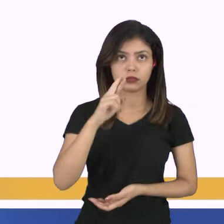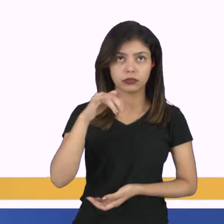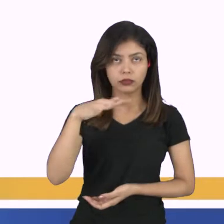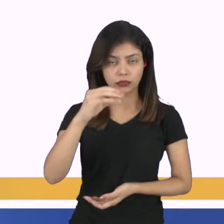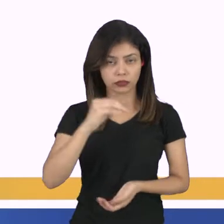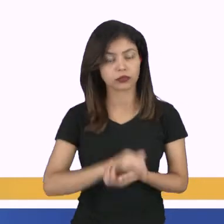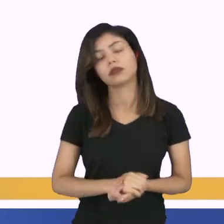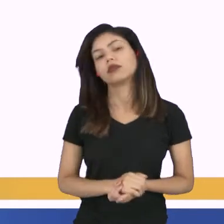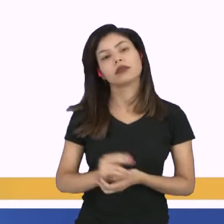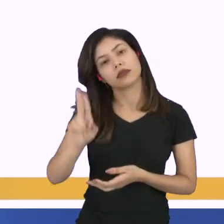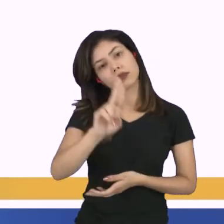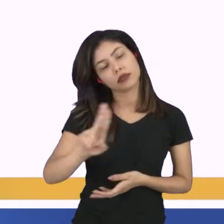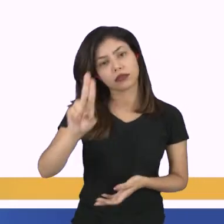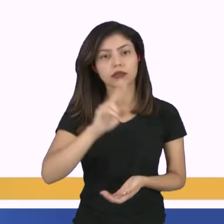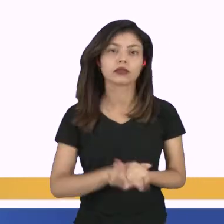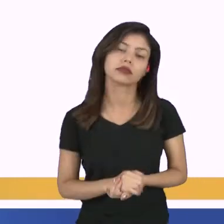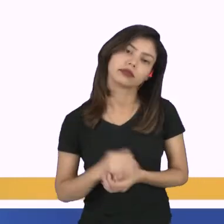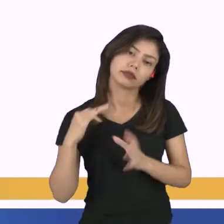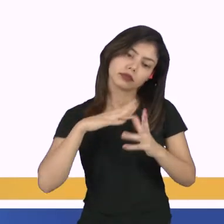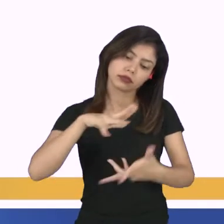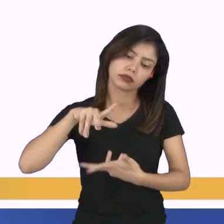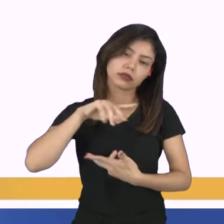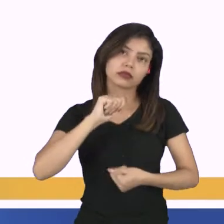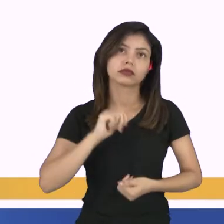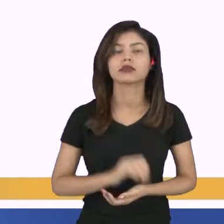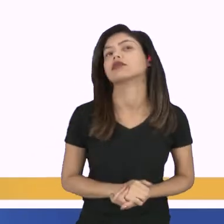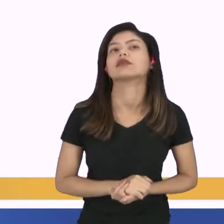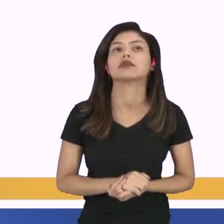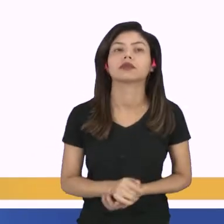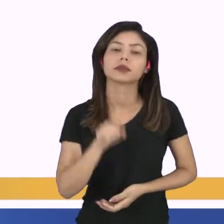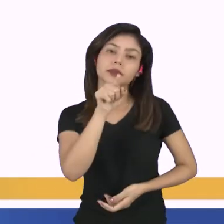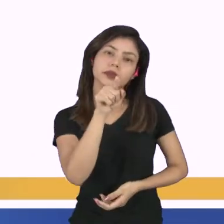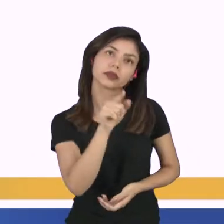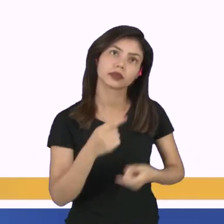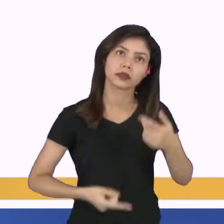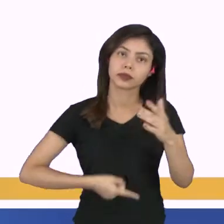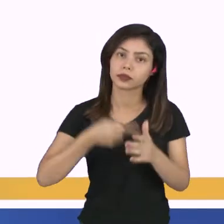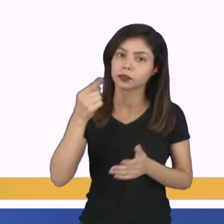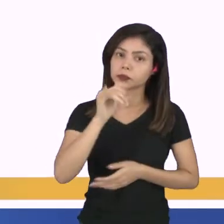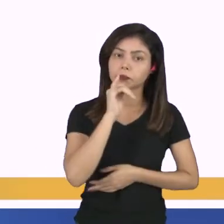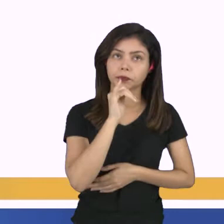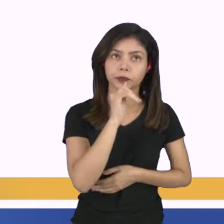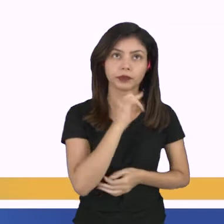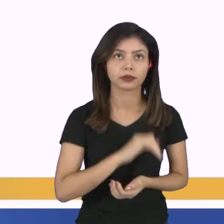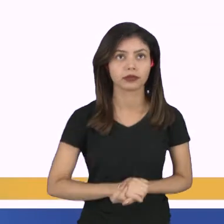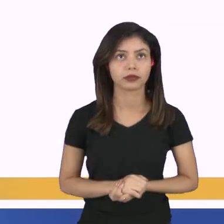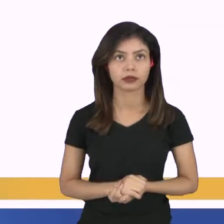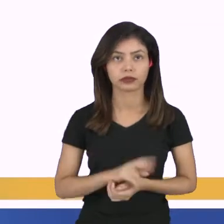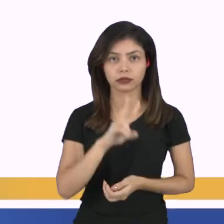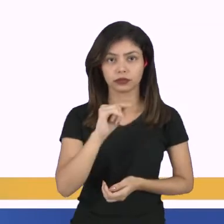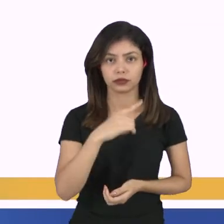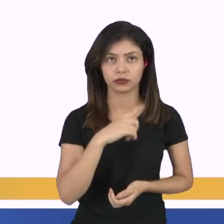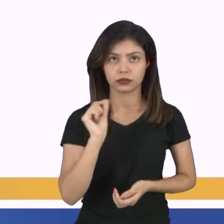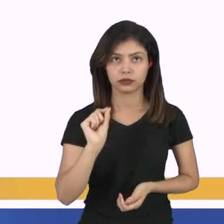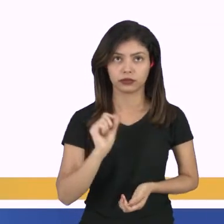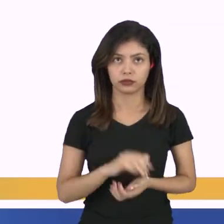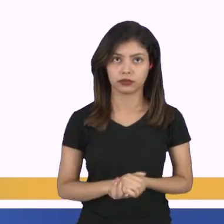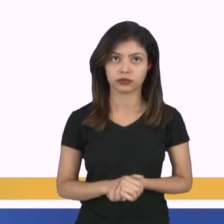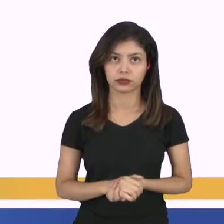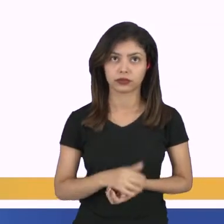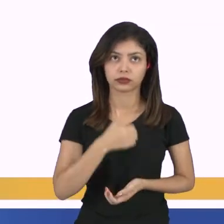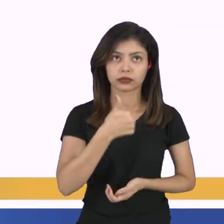plantas transgênicas usadas em alimentos do mundo, tá? E aí, o primeiro exemplo de transgênico nós vamos ter lá no